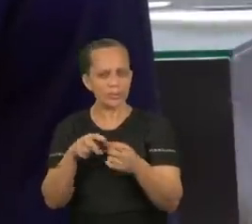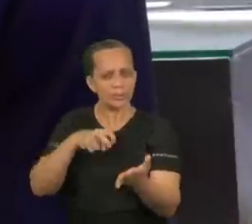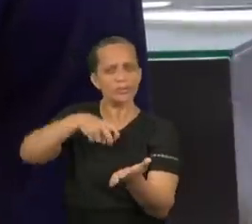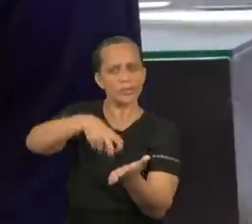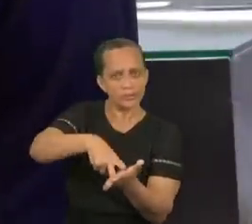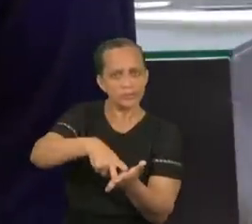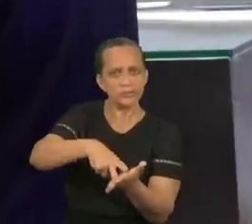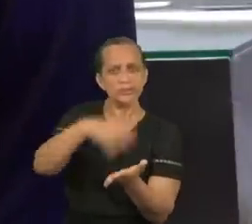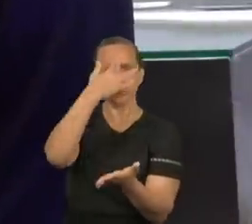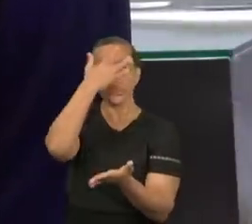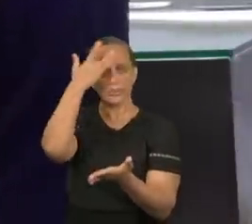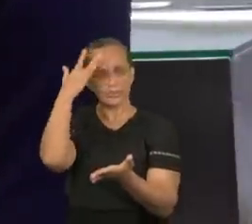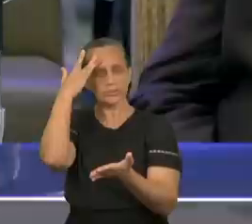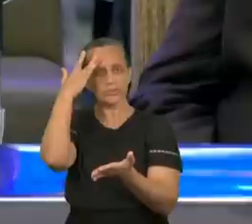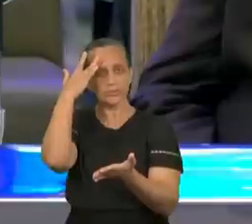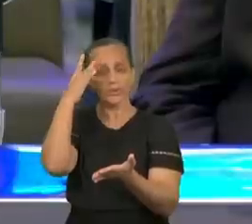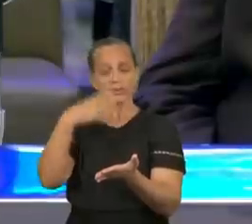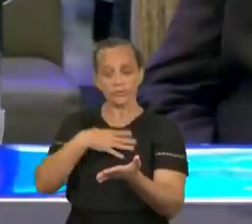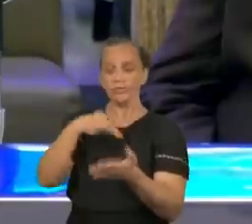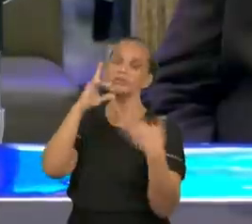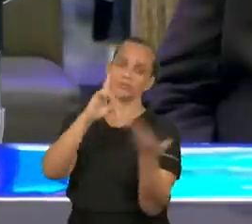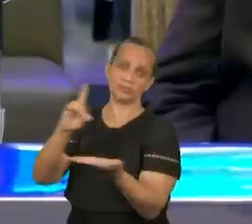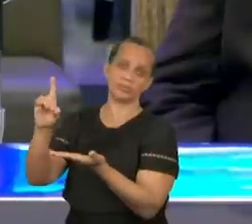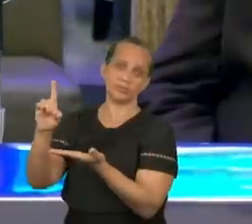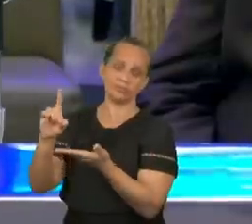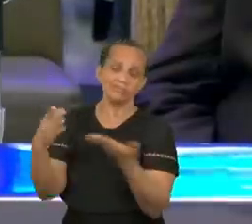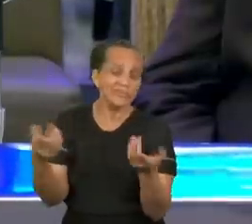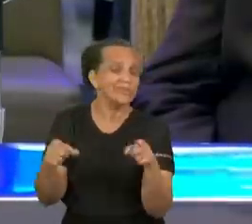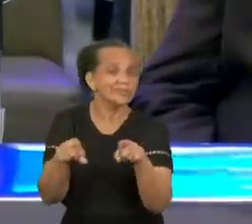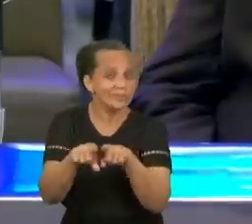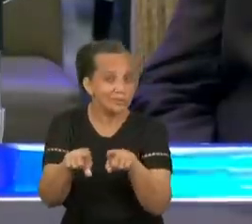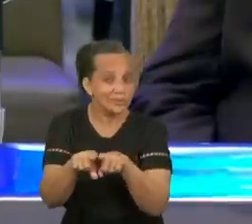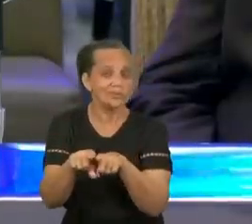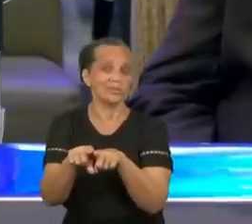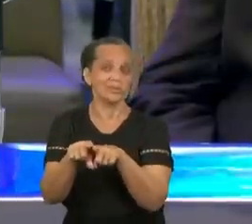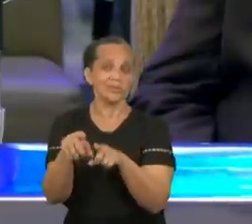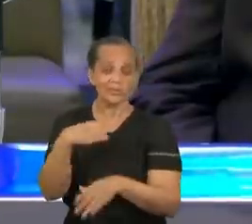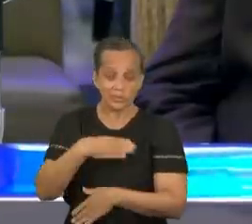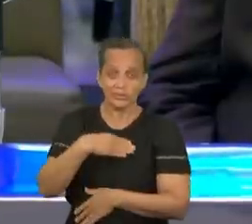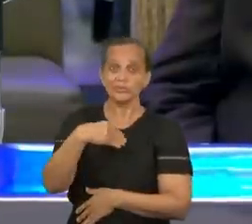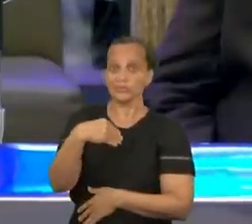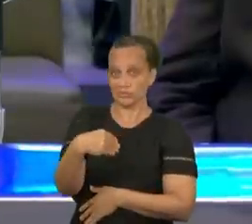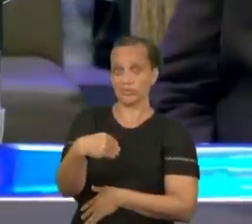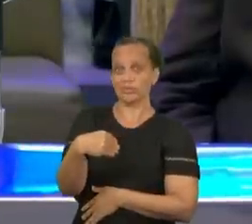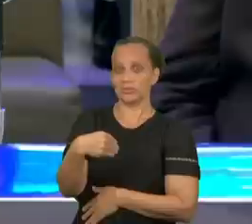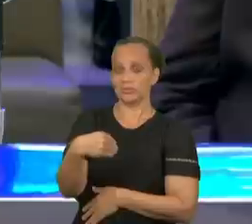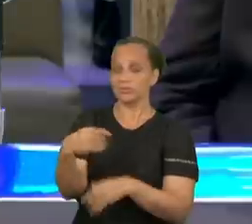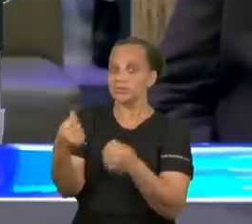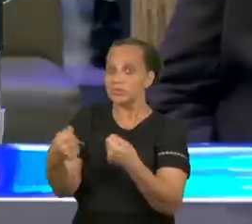por filho não é assim que os pais agem com a gente sim ou não irmãos